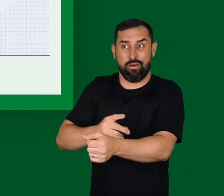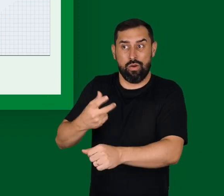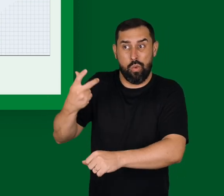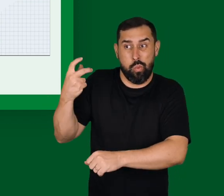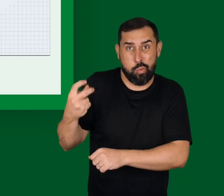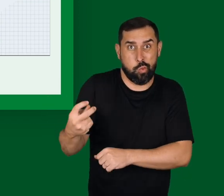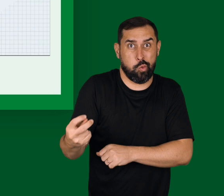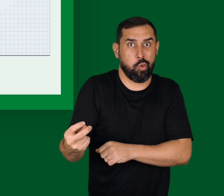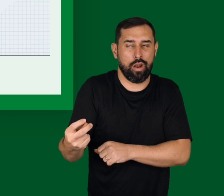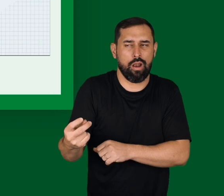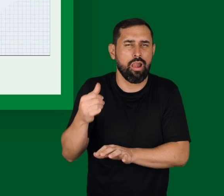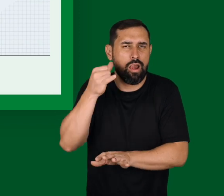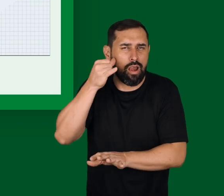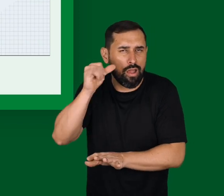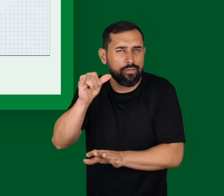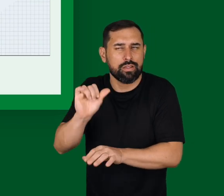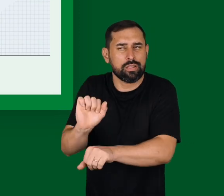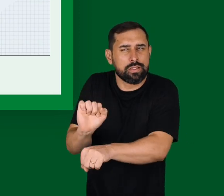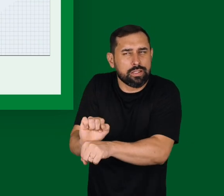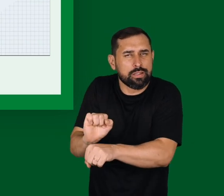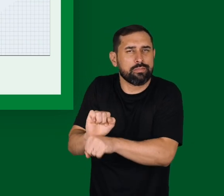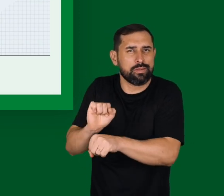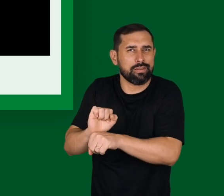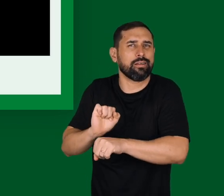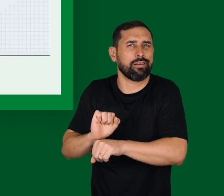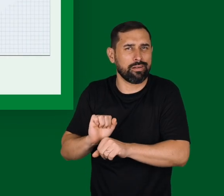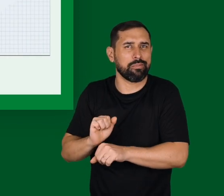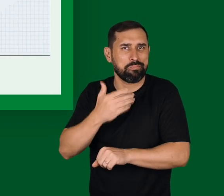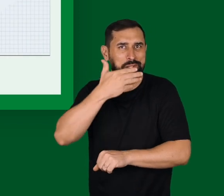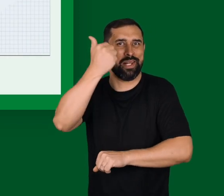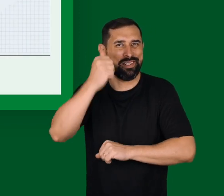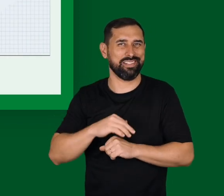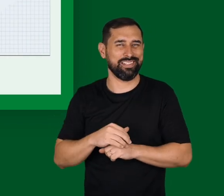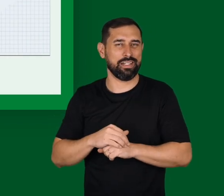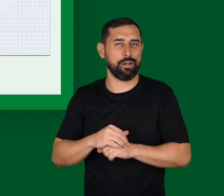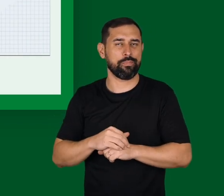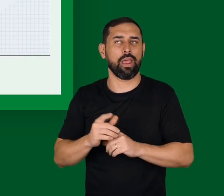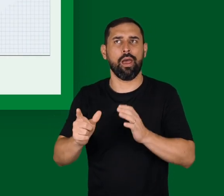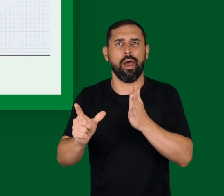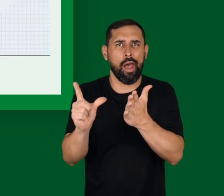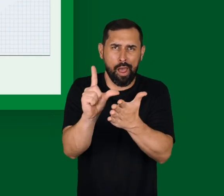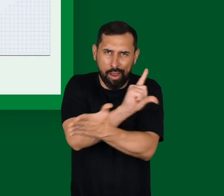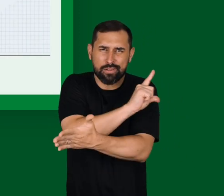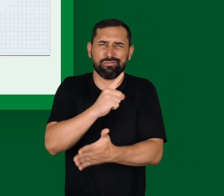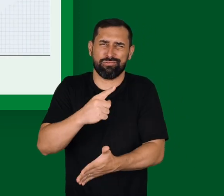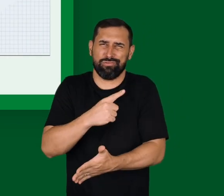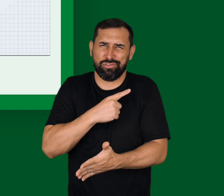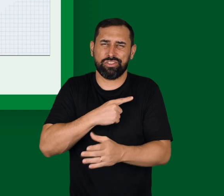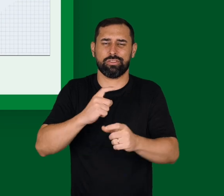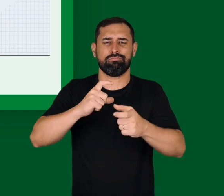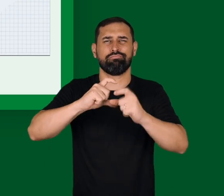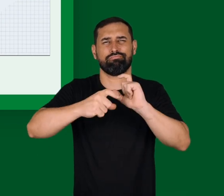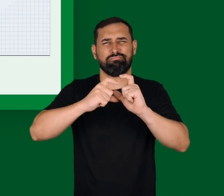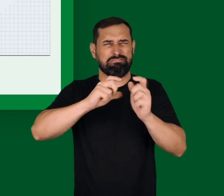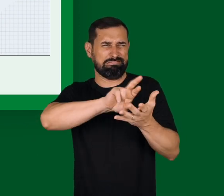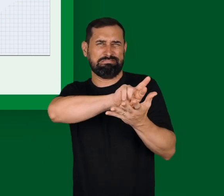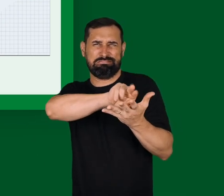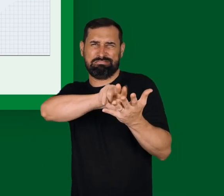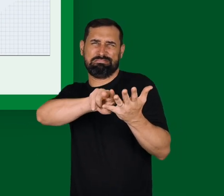é a droga usada para ressuscitação cardiopulmonar. Né? Antes existia a utilização de outras